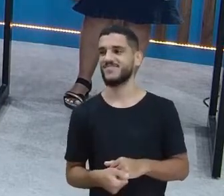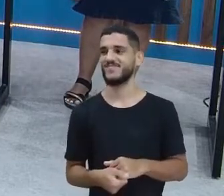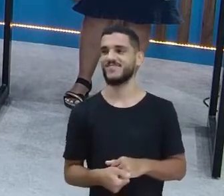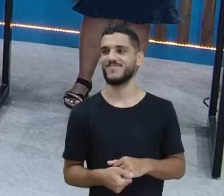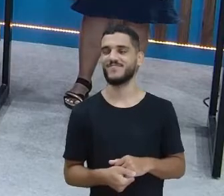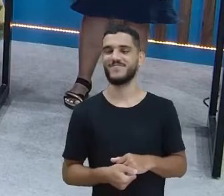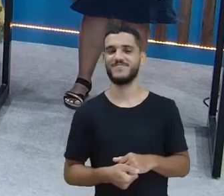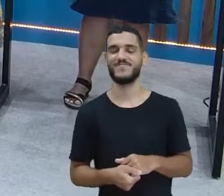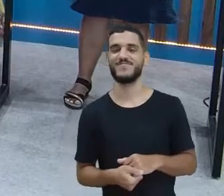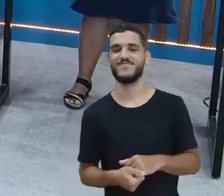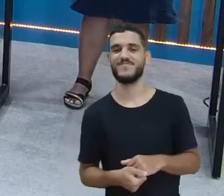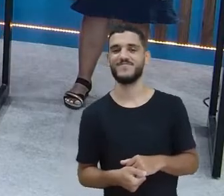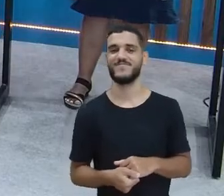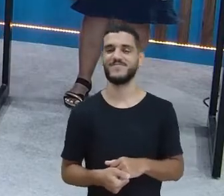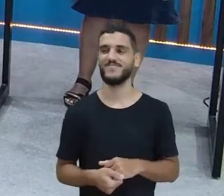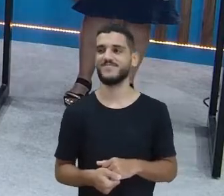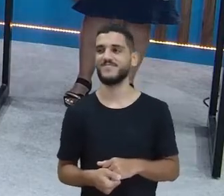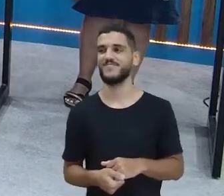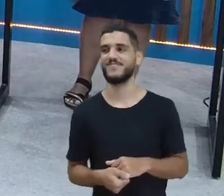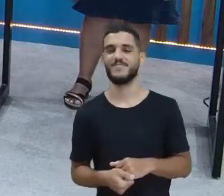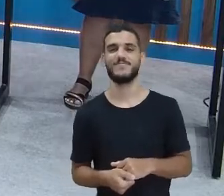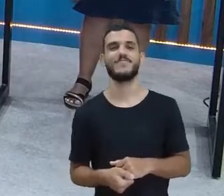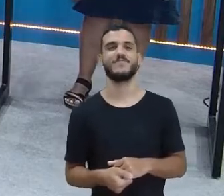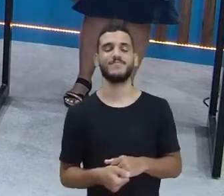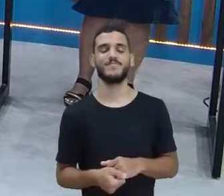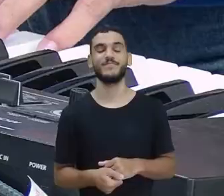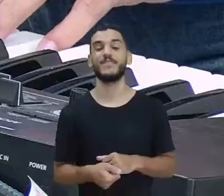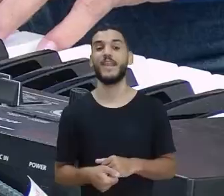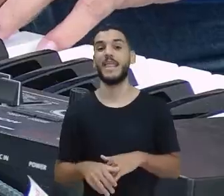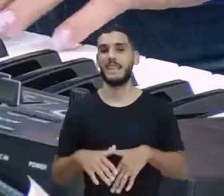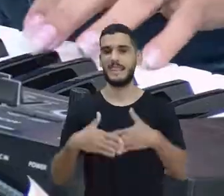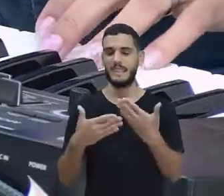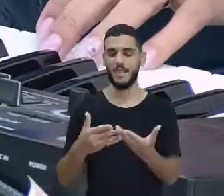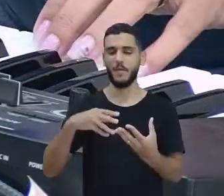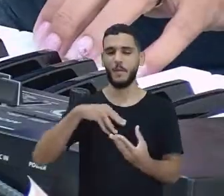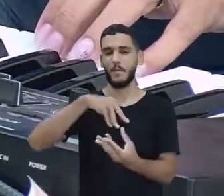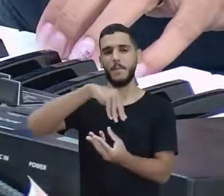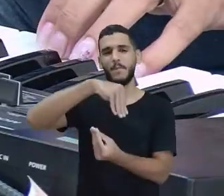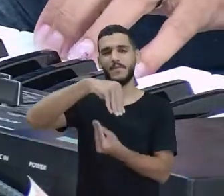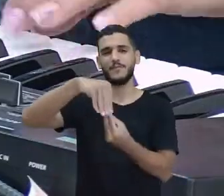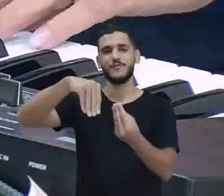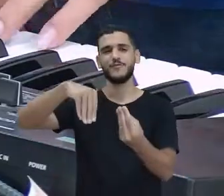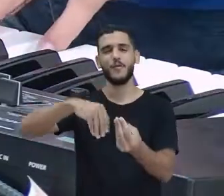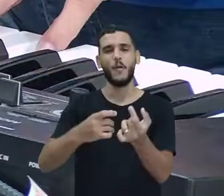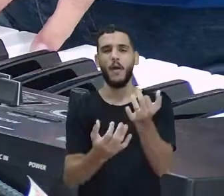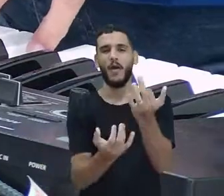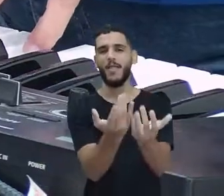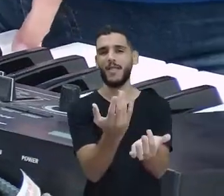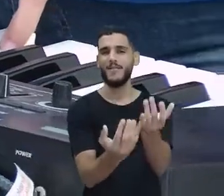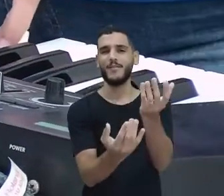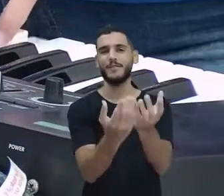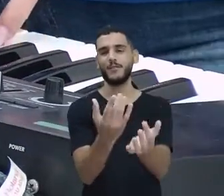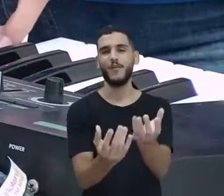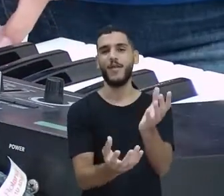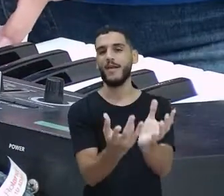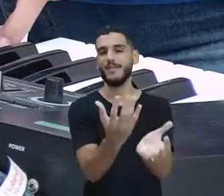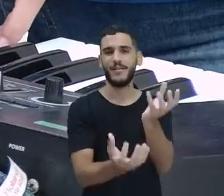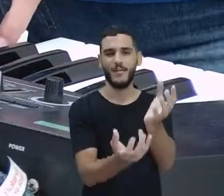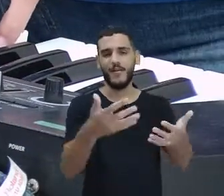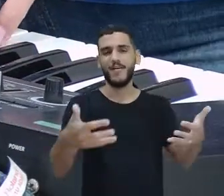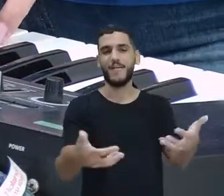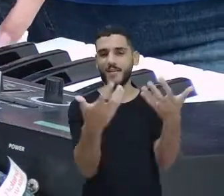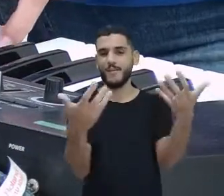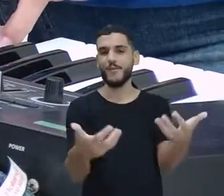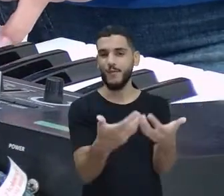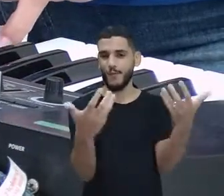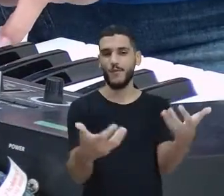Eu danço. É perfeito. Vamos lá. Da abóbora faz melão, do melão faz melancia. Da abóbora